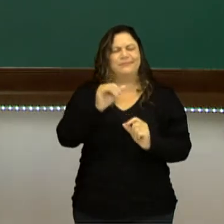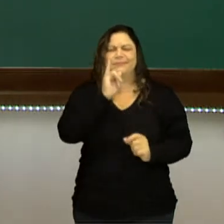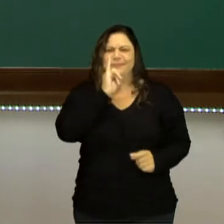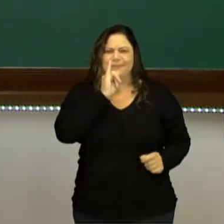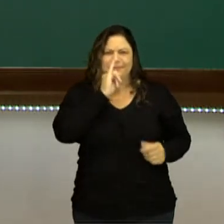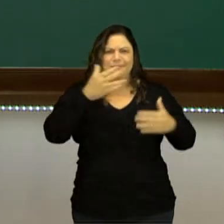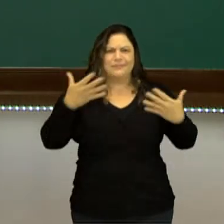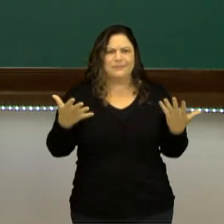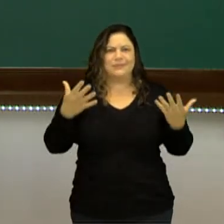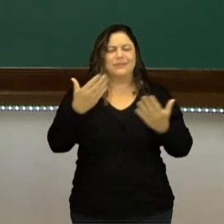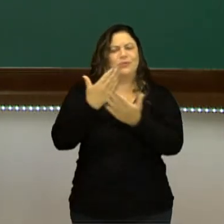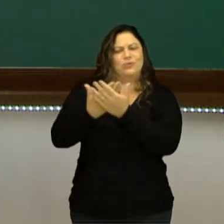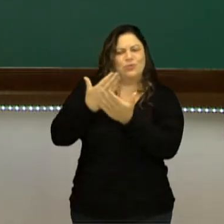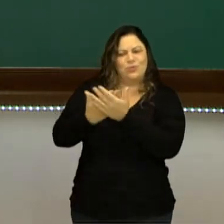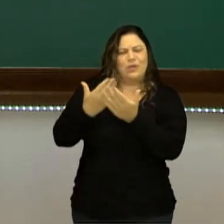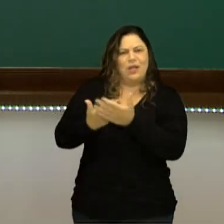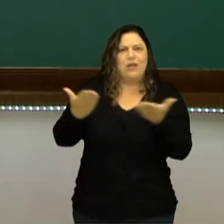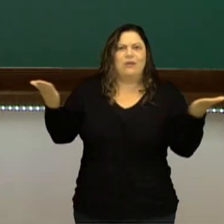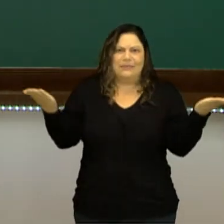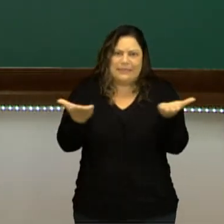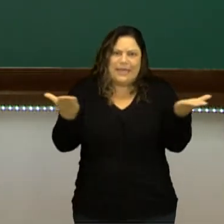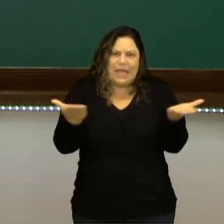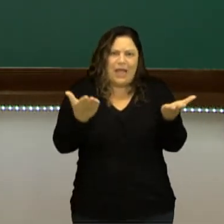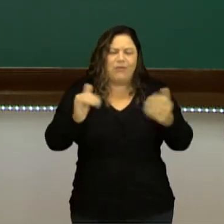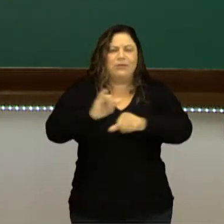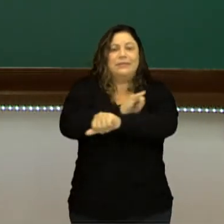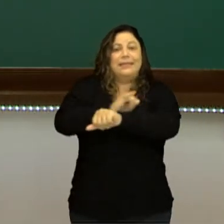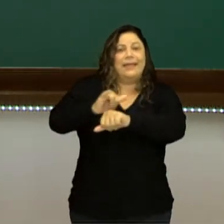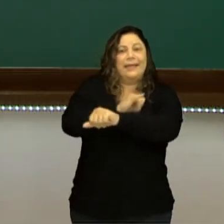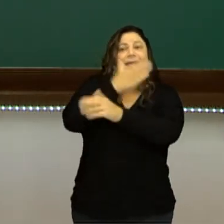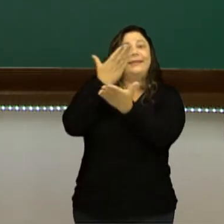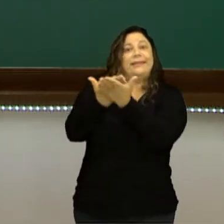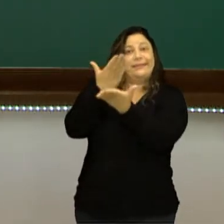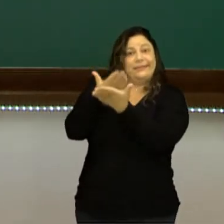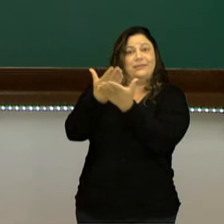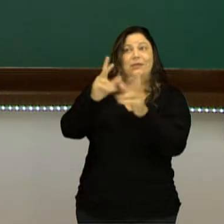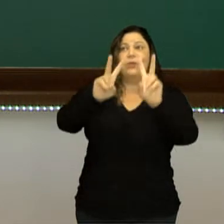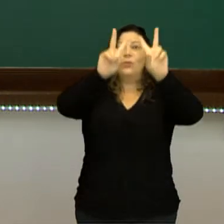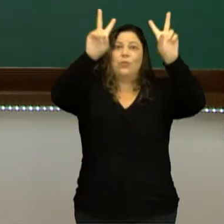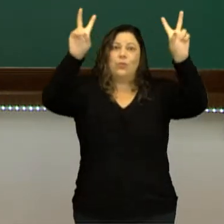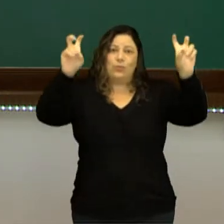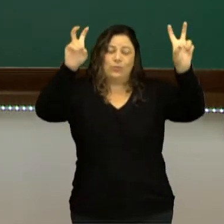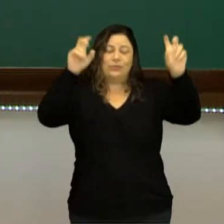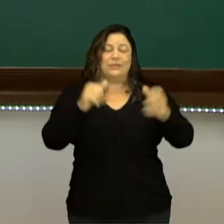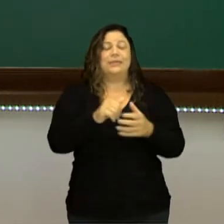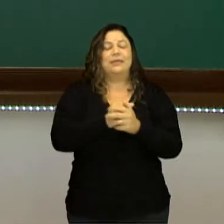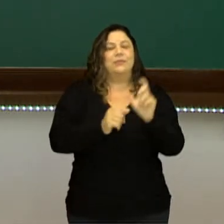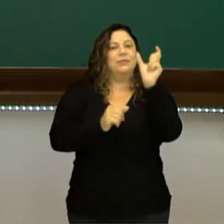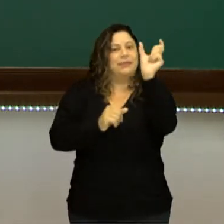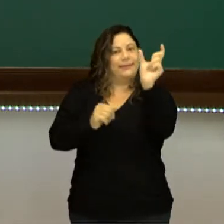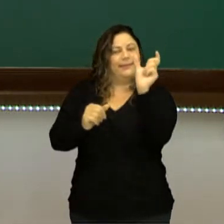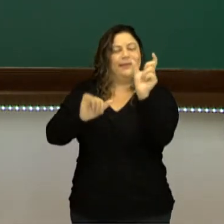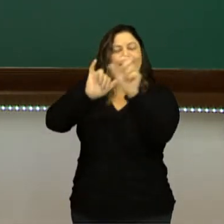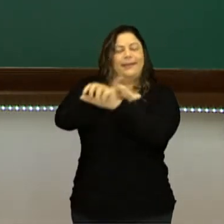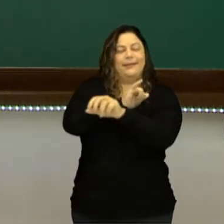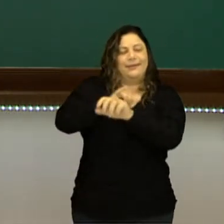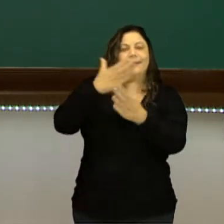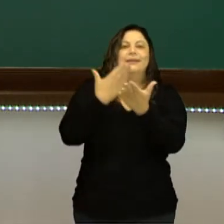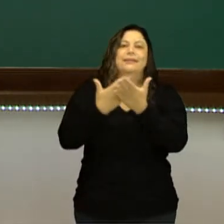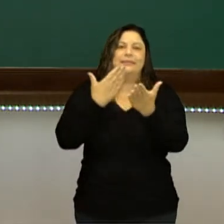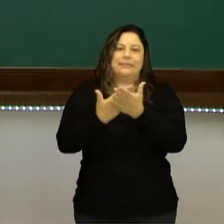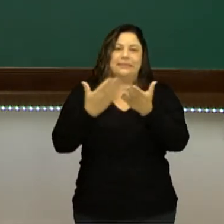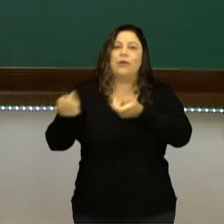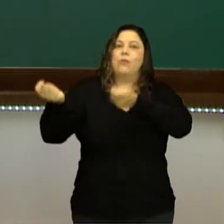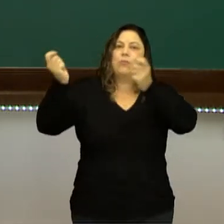sobre a nossa aula. Então, a gente está falando aí de técnicas de estudo, né, o tema gerador técnicas de estudo. A gente pode puxar